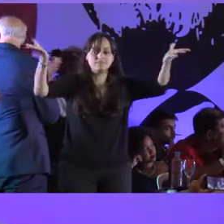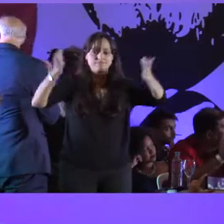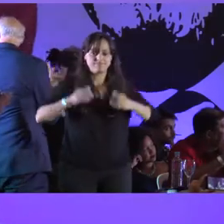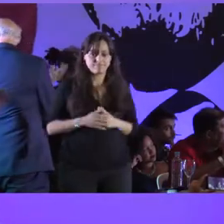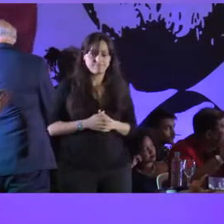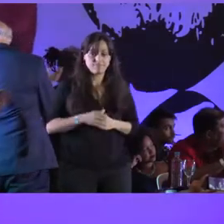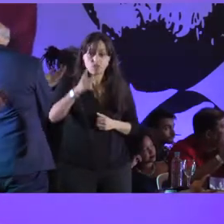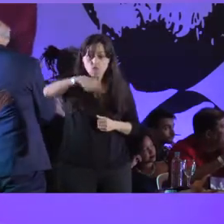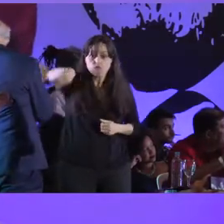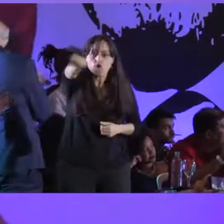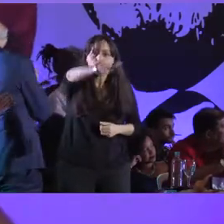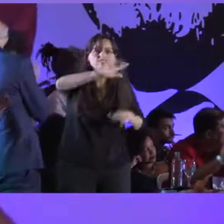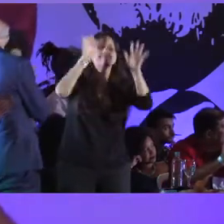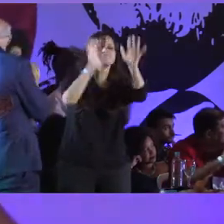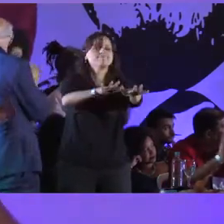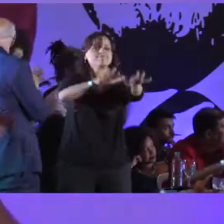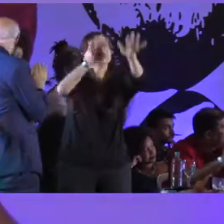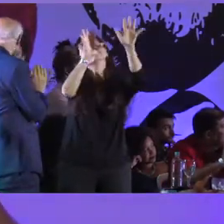Vocês estarão na rua